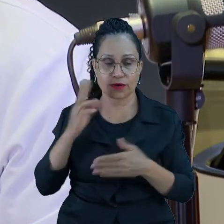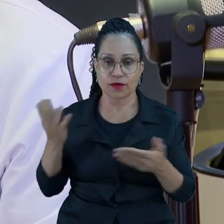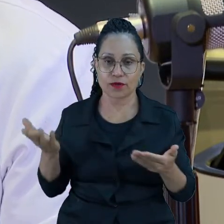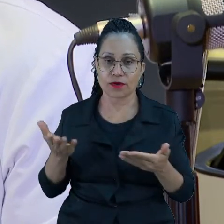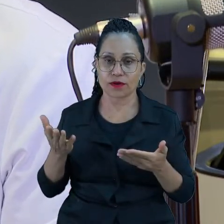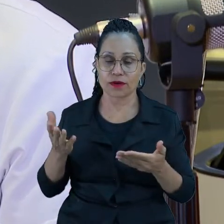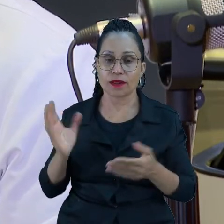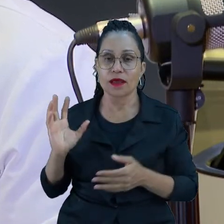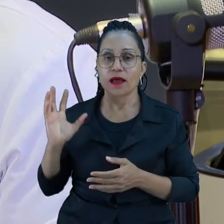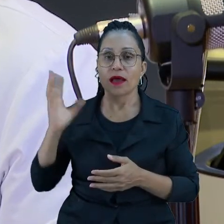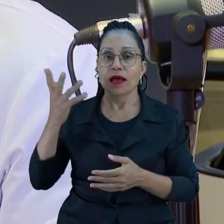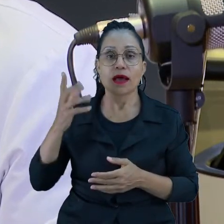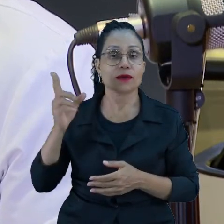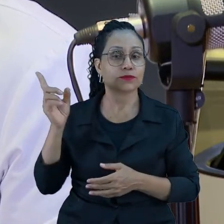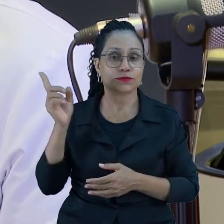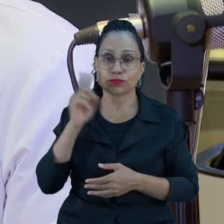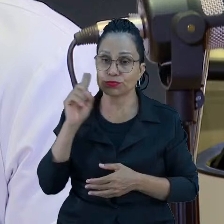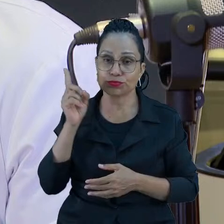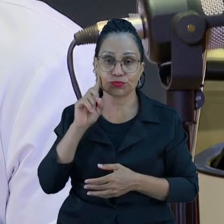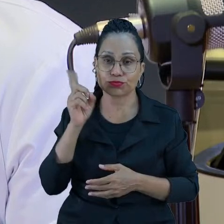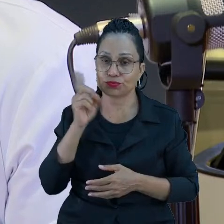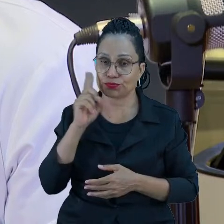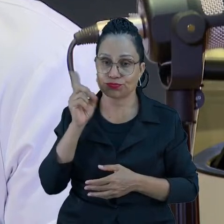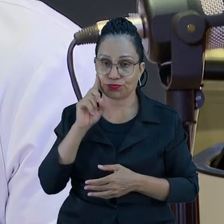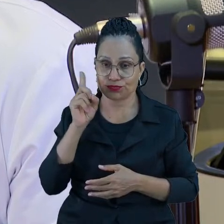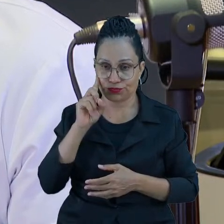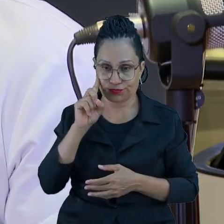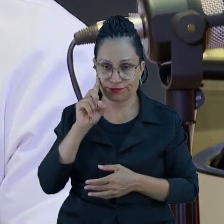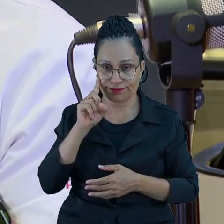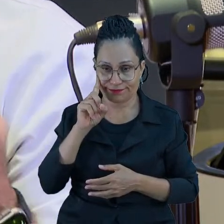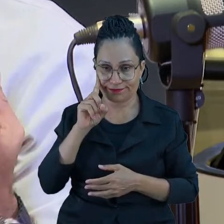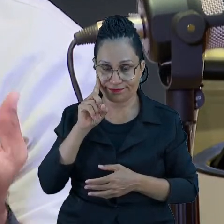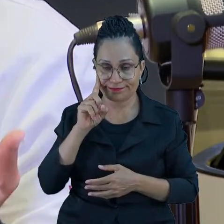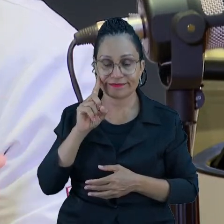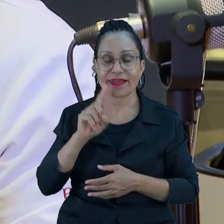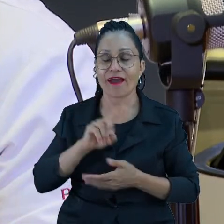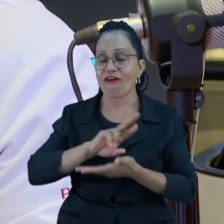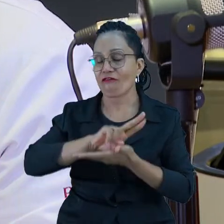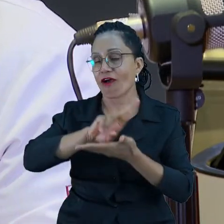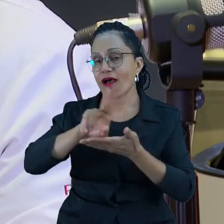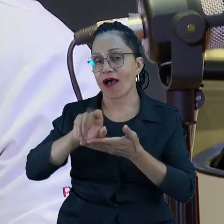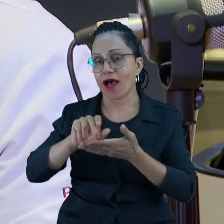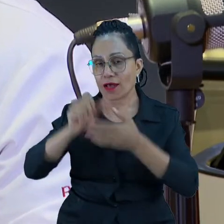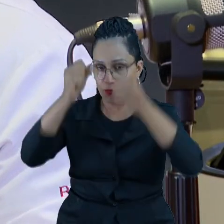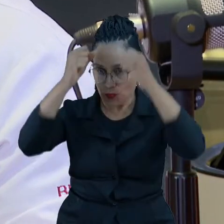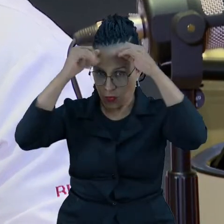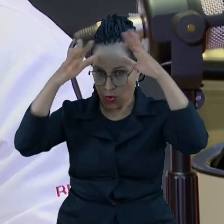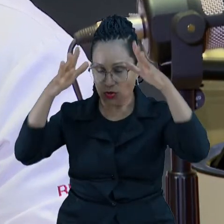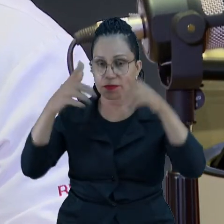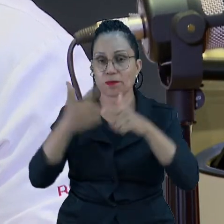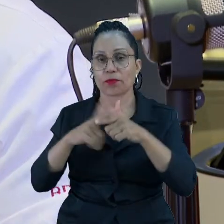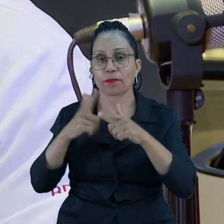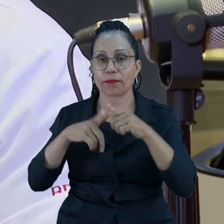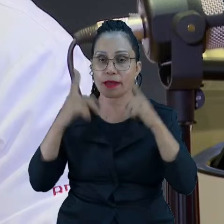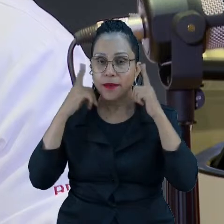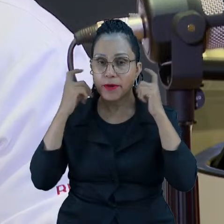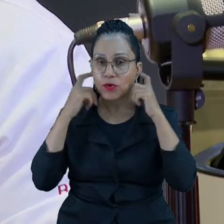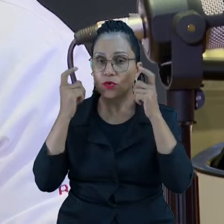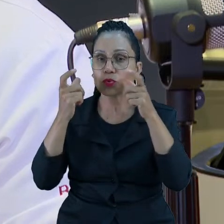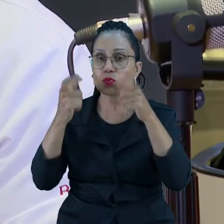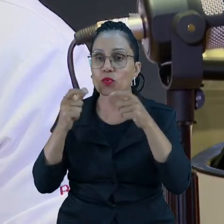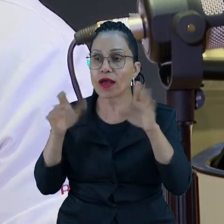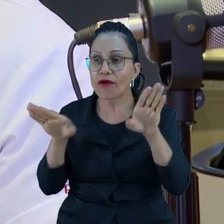mas acontece rotineiramente conosco. Tem muitos autistas, por exemplo, que têm problema com barulho, com local fechado e